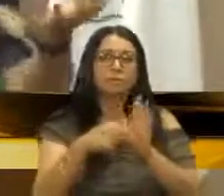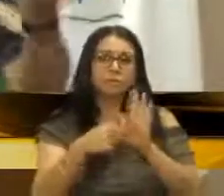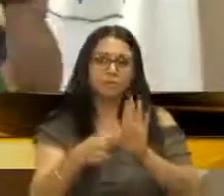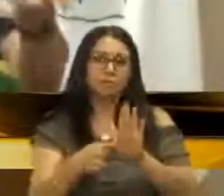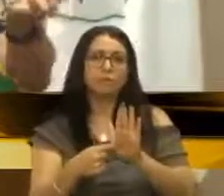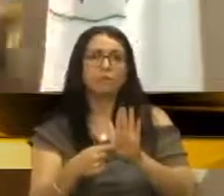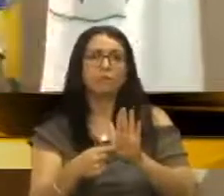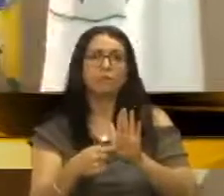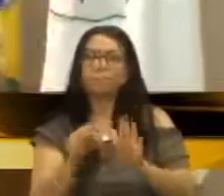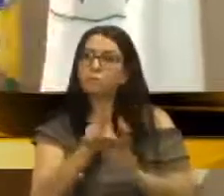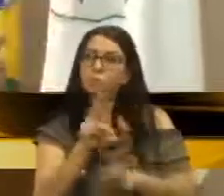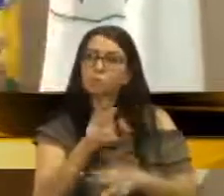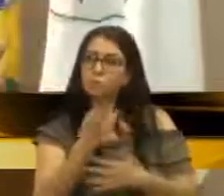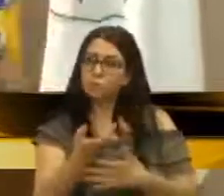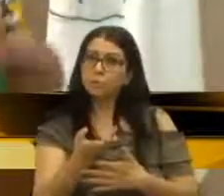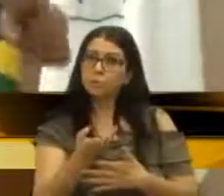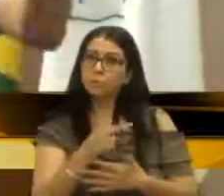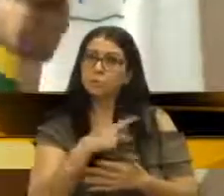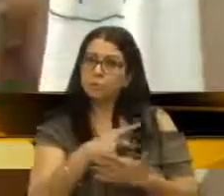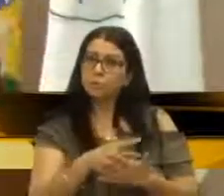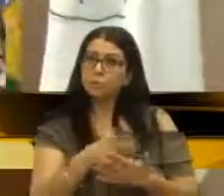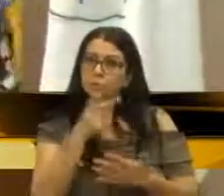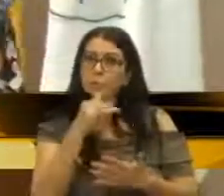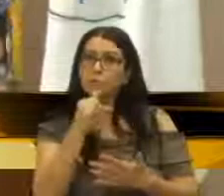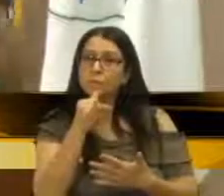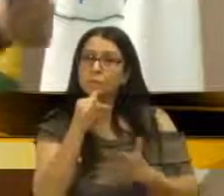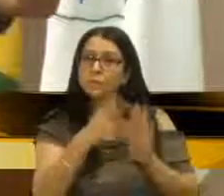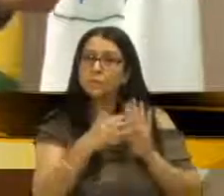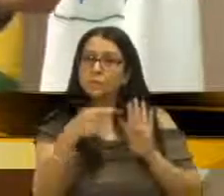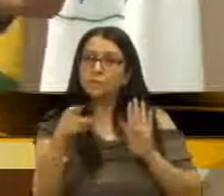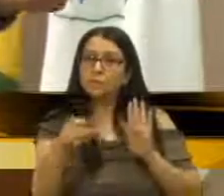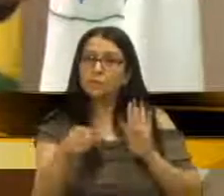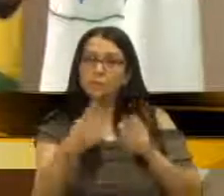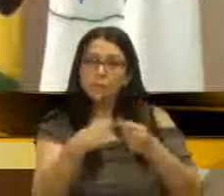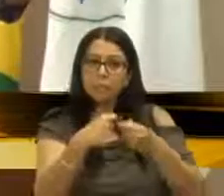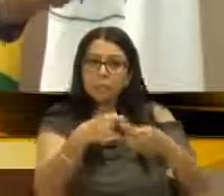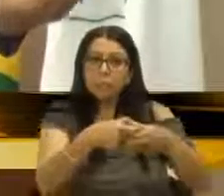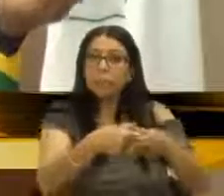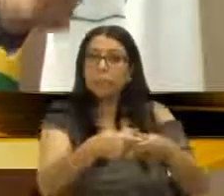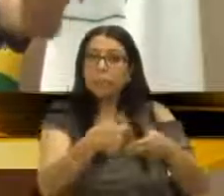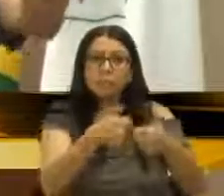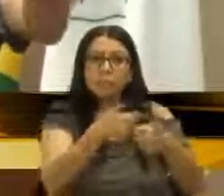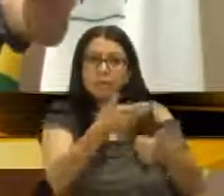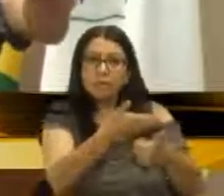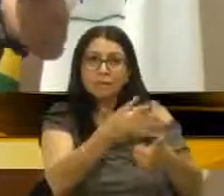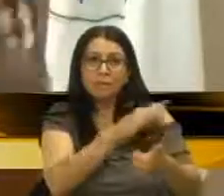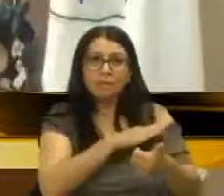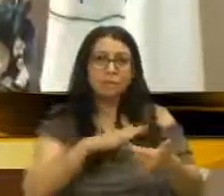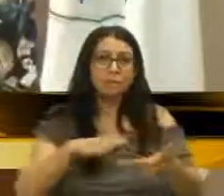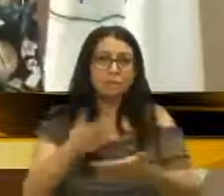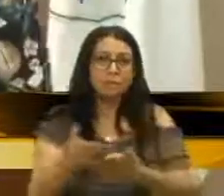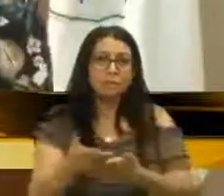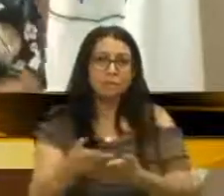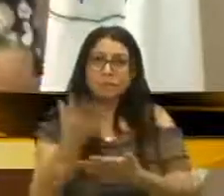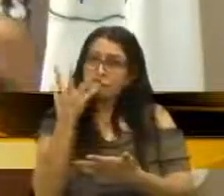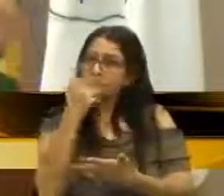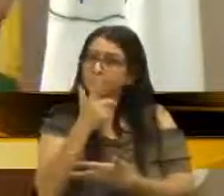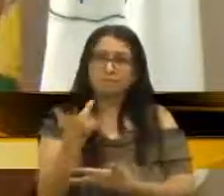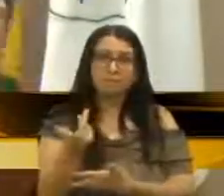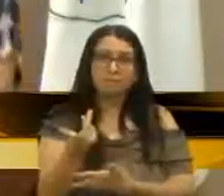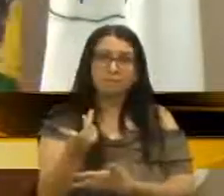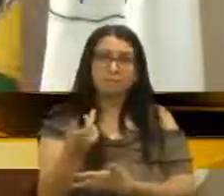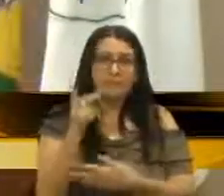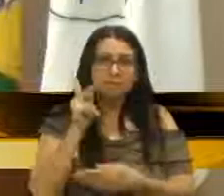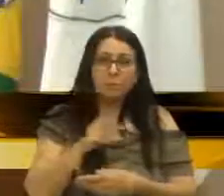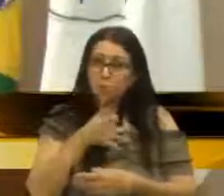para usar trazer o presidente como exemplo o papa uma cidadezinha que próxima flores da cunha tão linda o